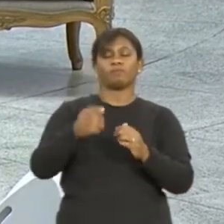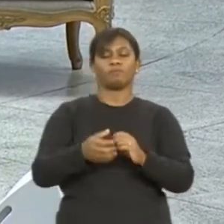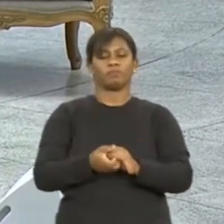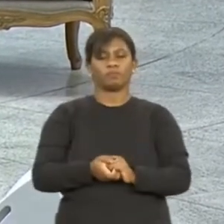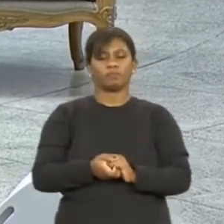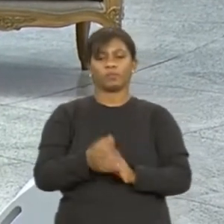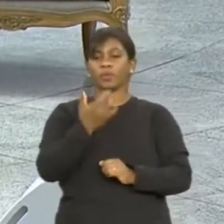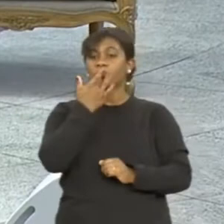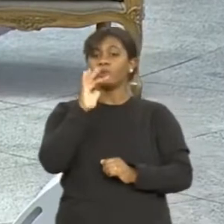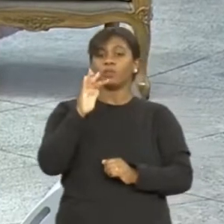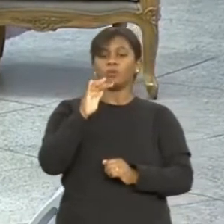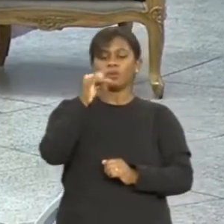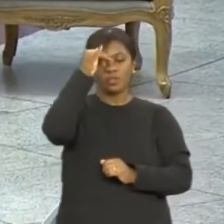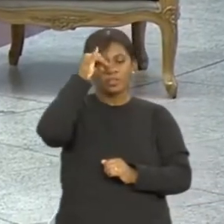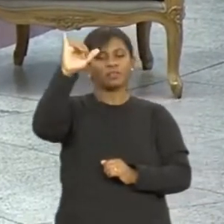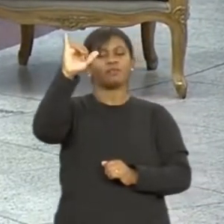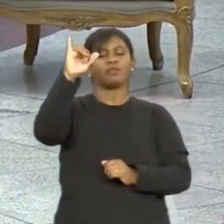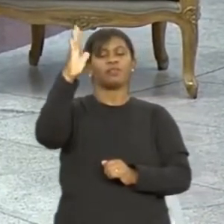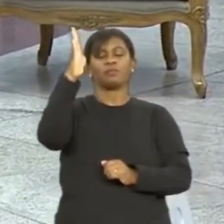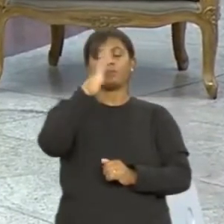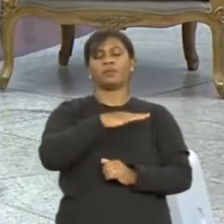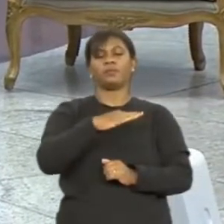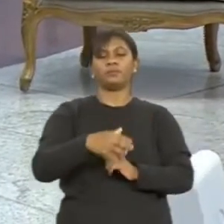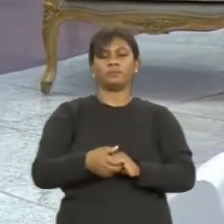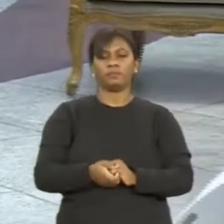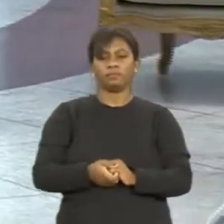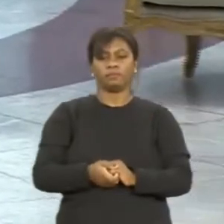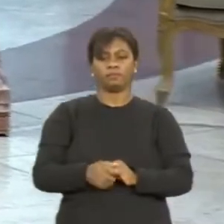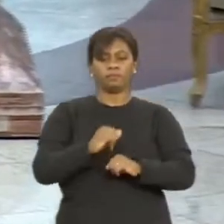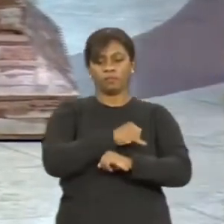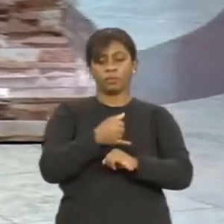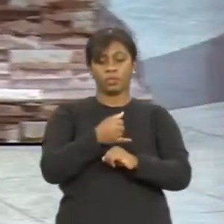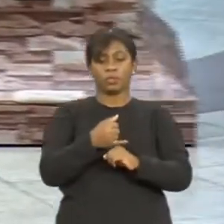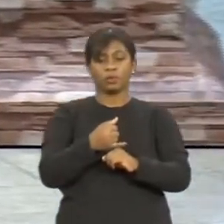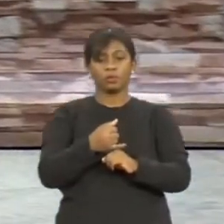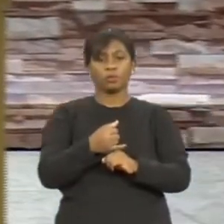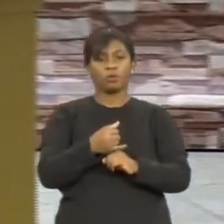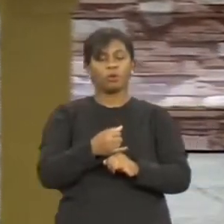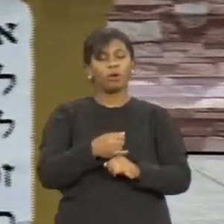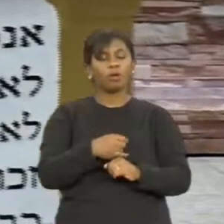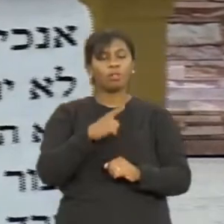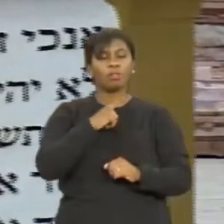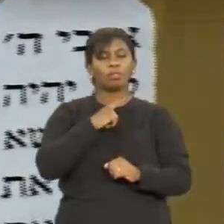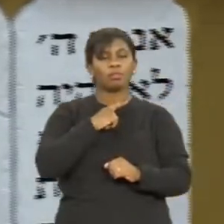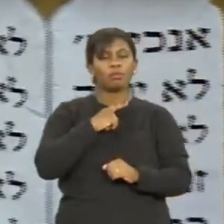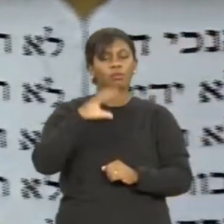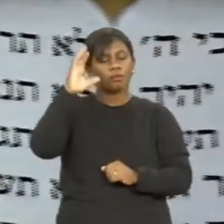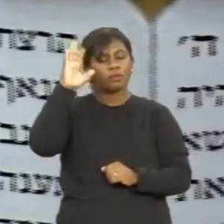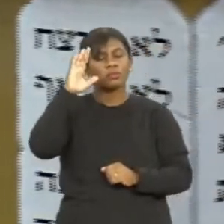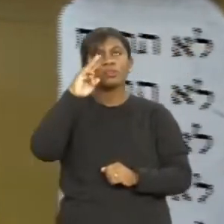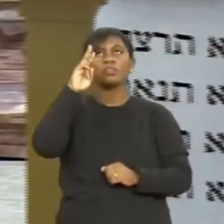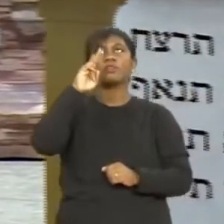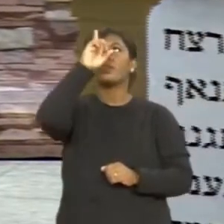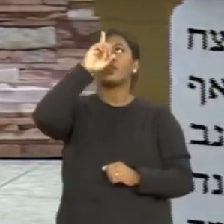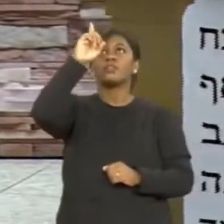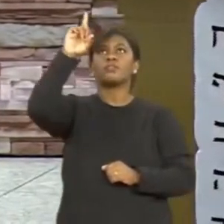O temor evita o mal. Quando Jacó teve aquele sonho de ver Deus no topo da